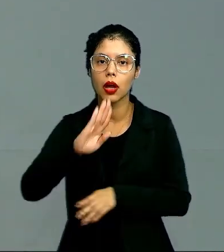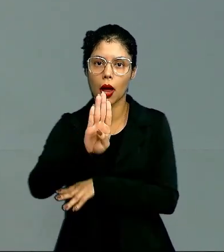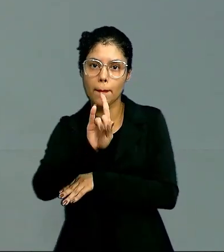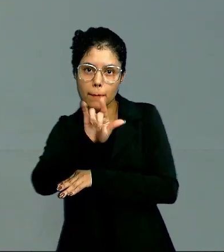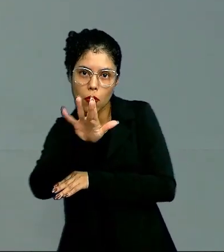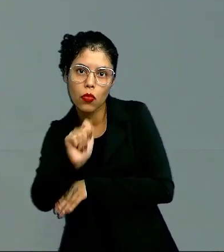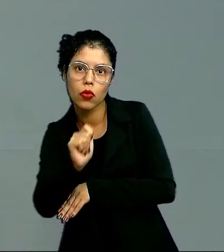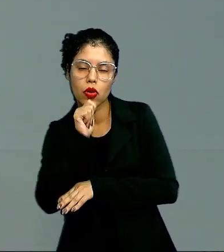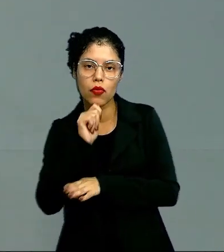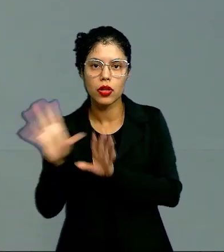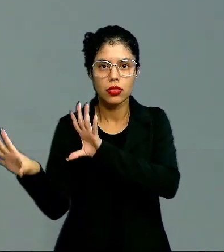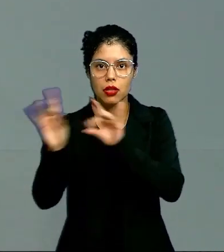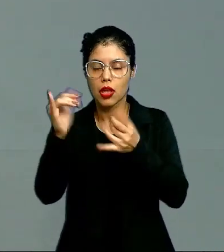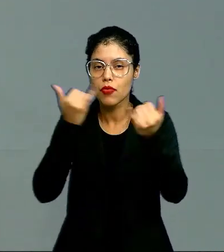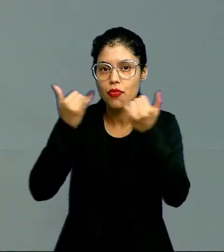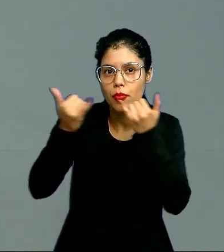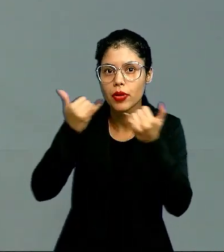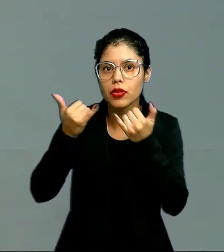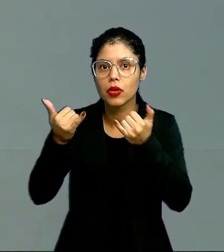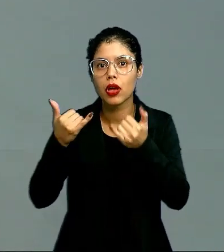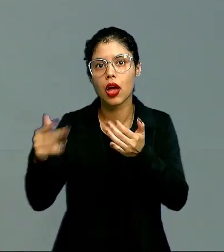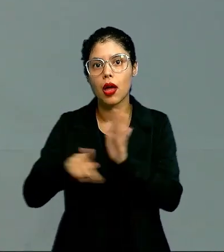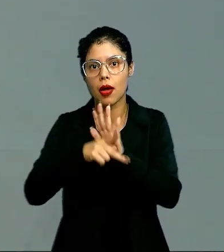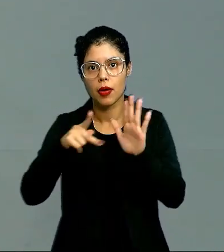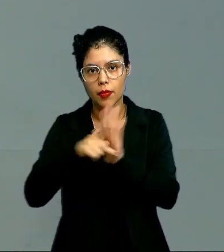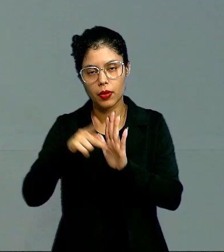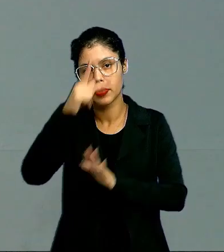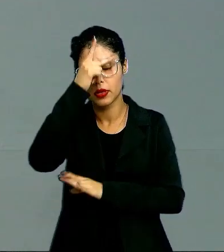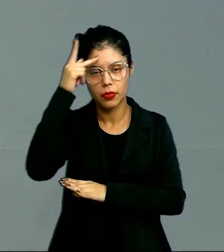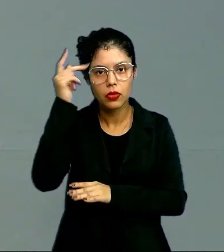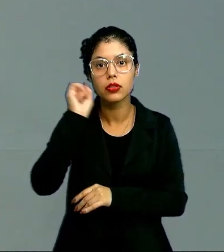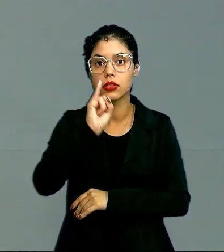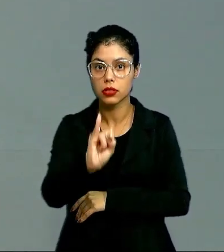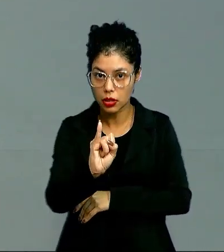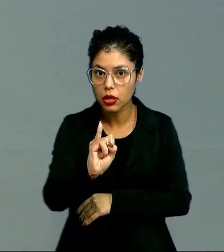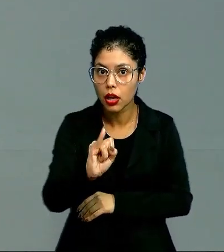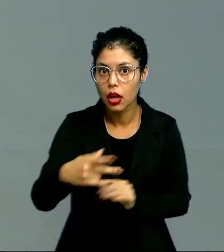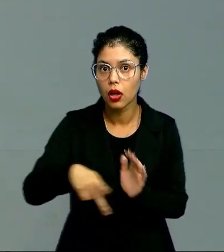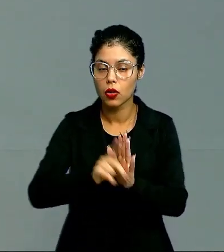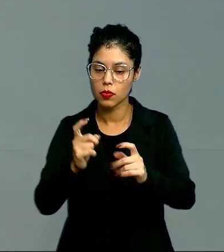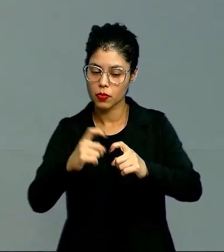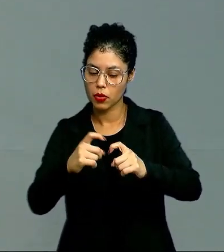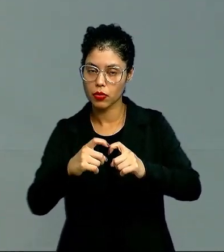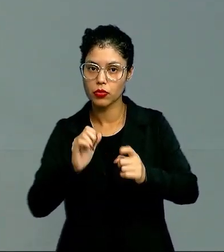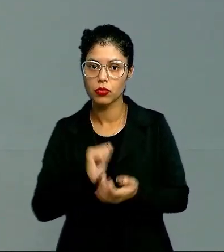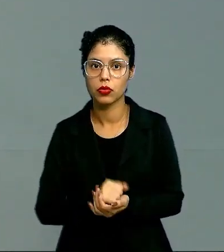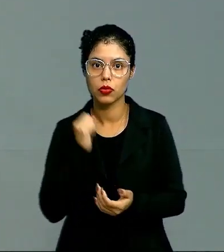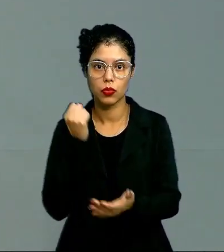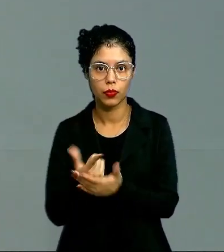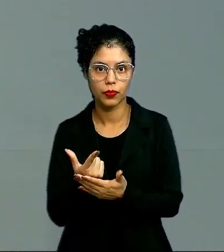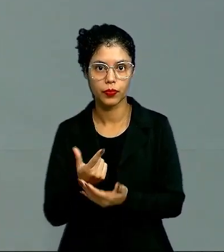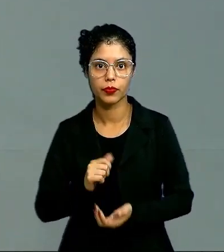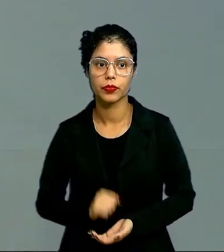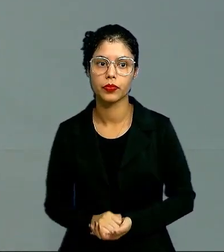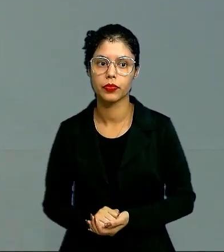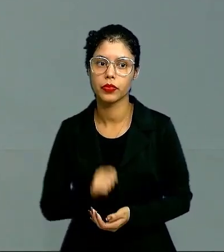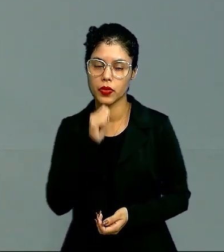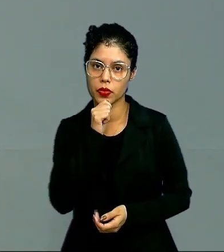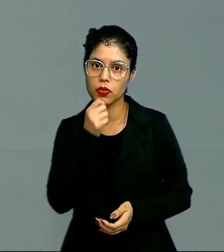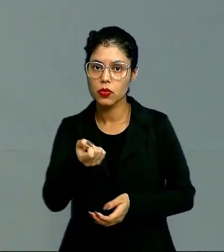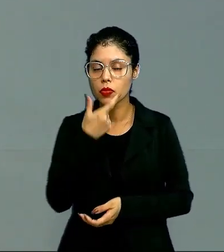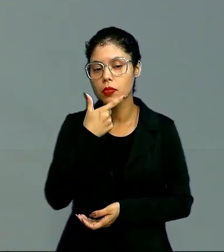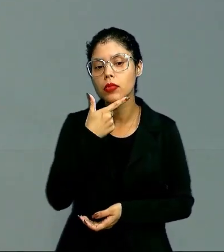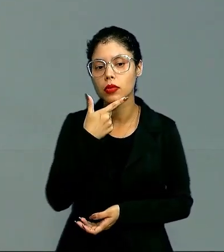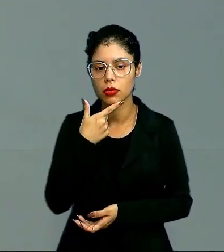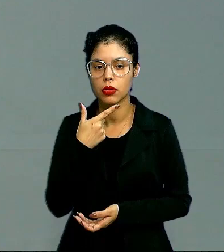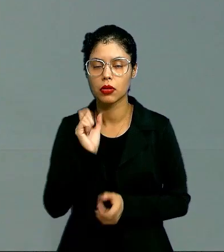do remédio? Ela vai trazer informações ao paciente. Se o seu médico te receitou, você foi lá e comprou, você vai tomar esse